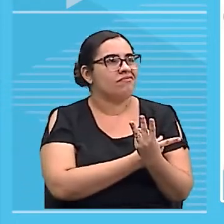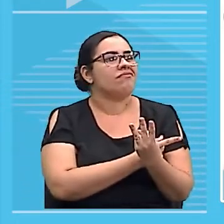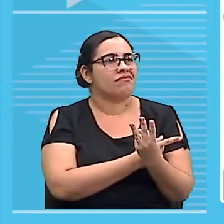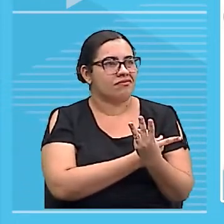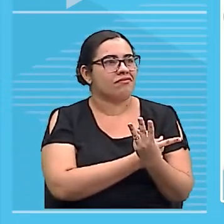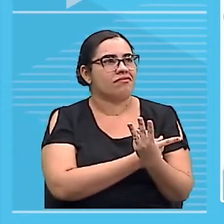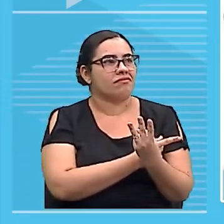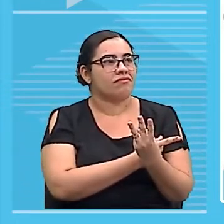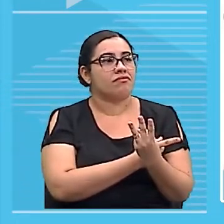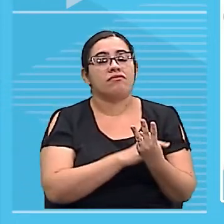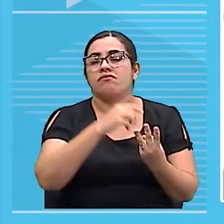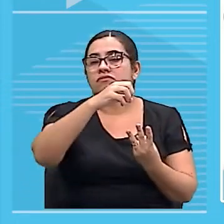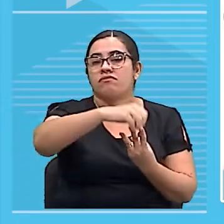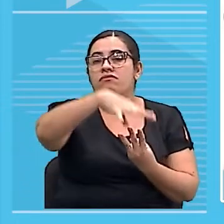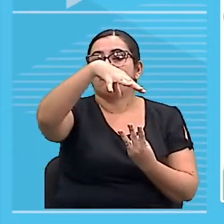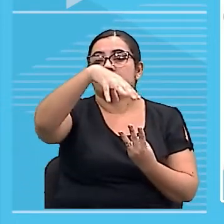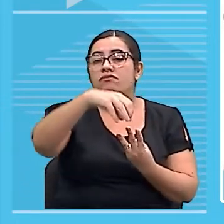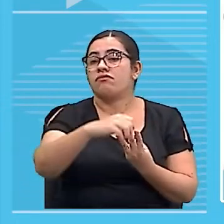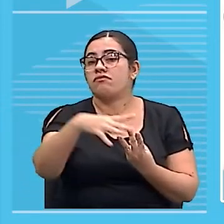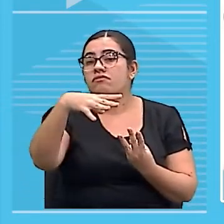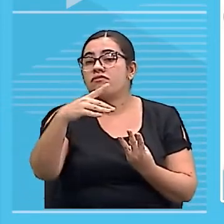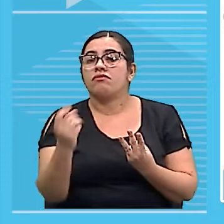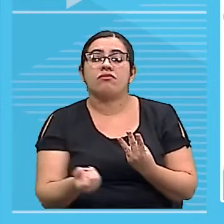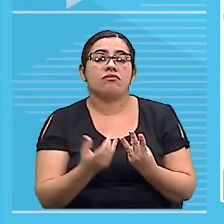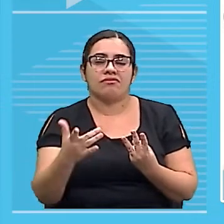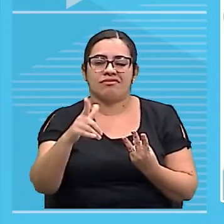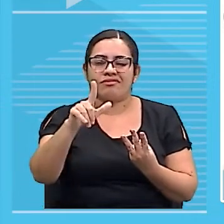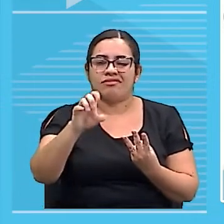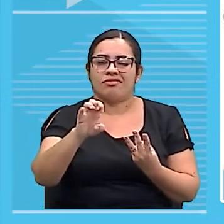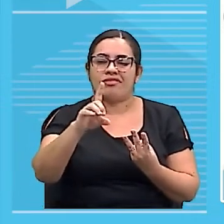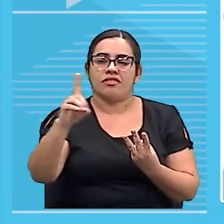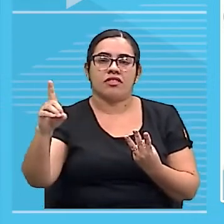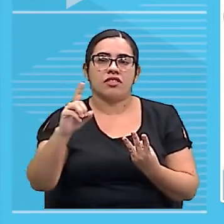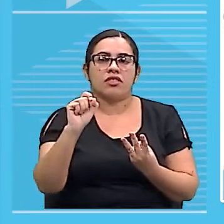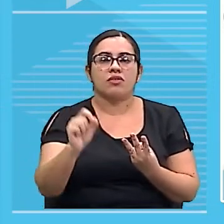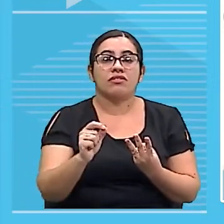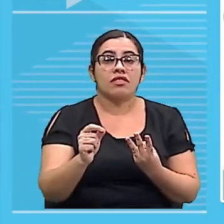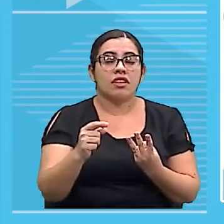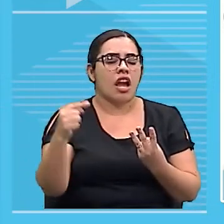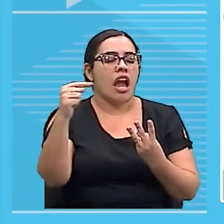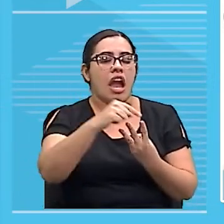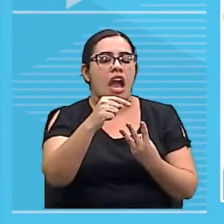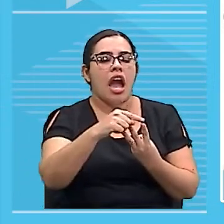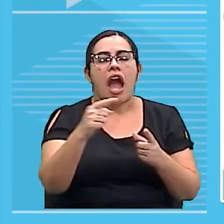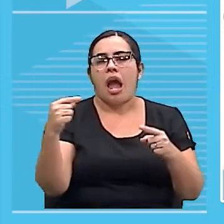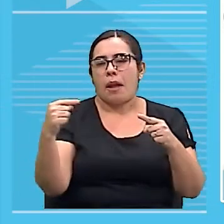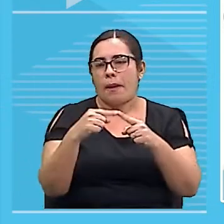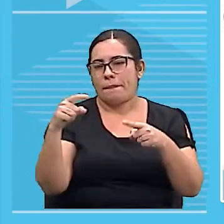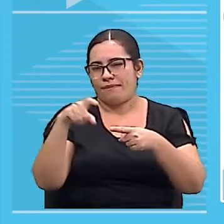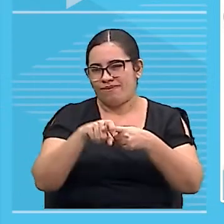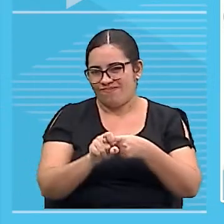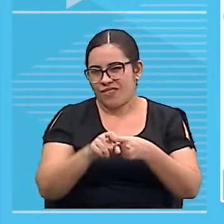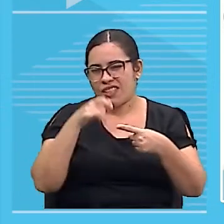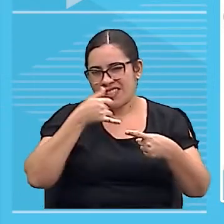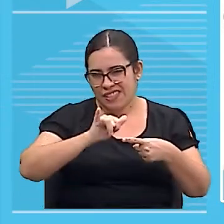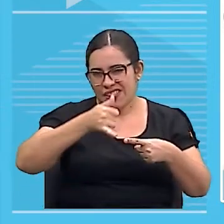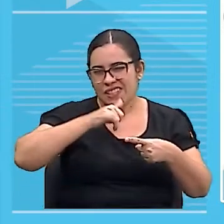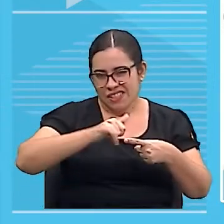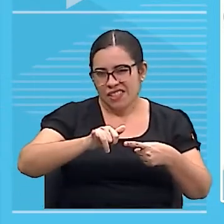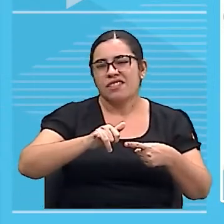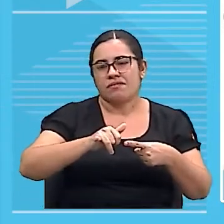o e os LEDs eles vão estar representando resistores elétricos e